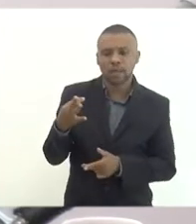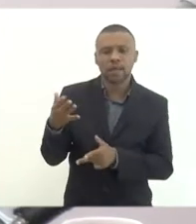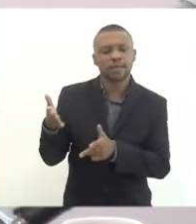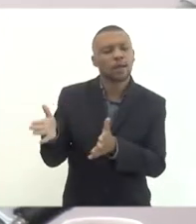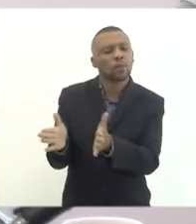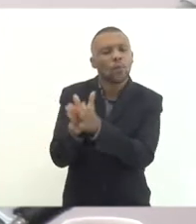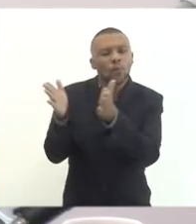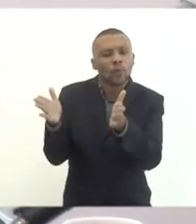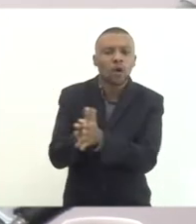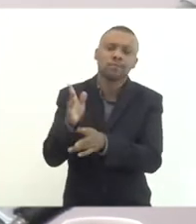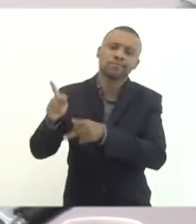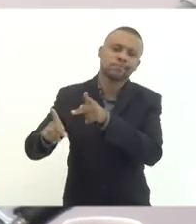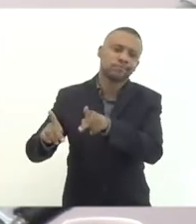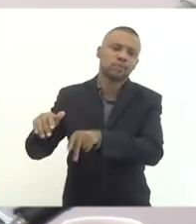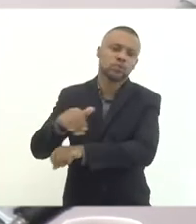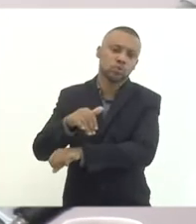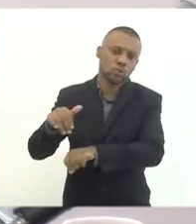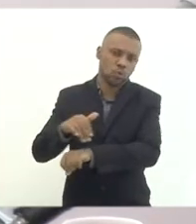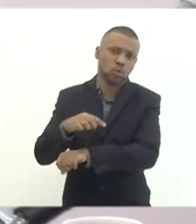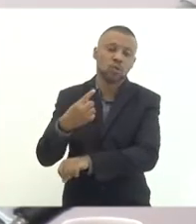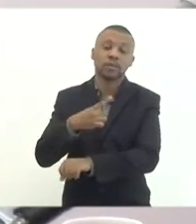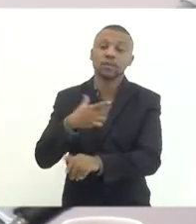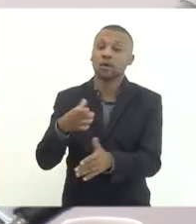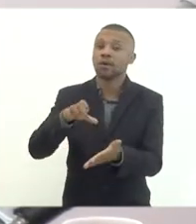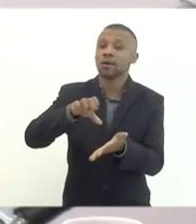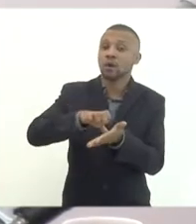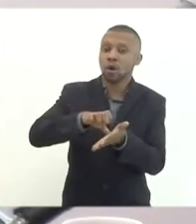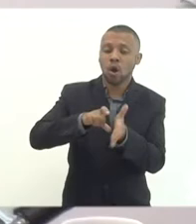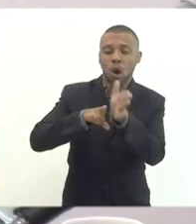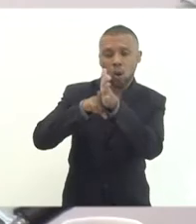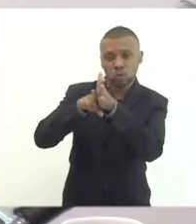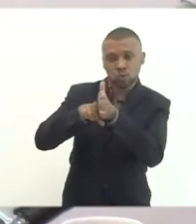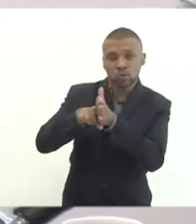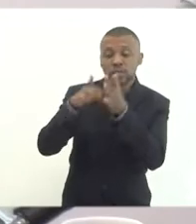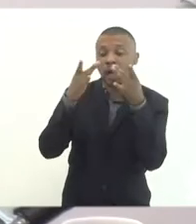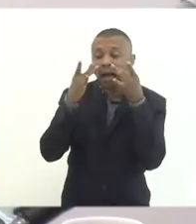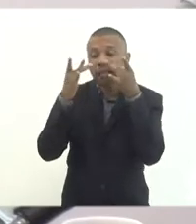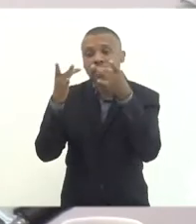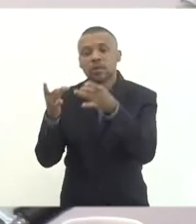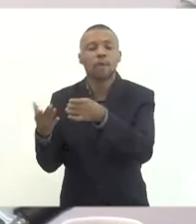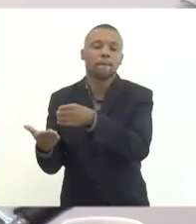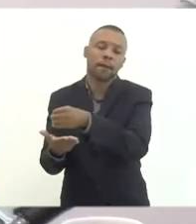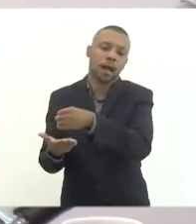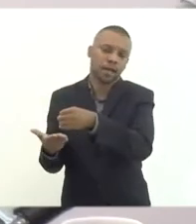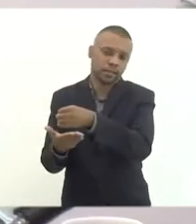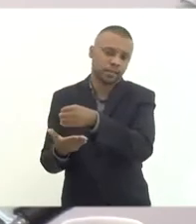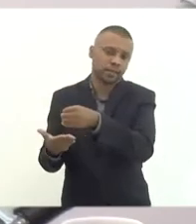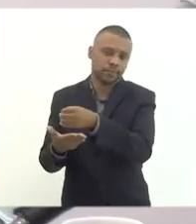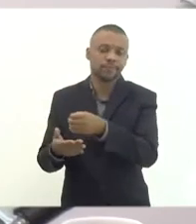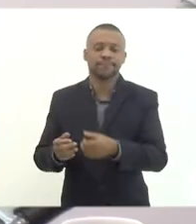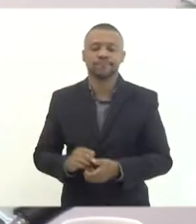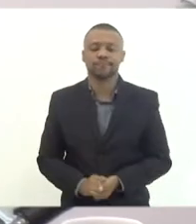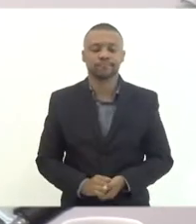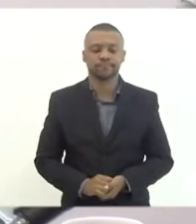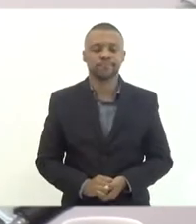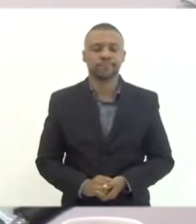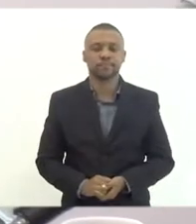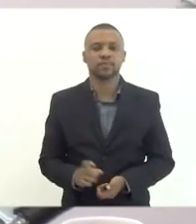a área que cuida dos consultórios na rua estão está na atenção primária a gente entende que essa